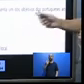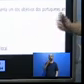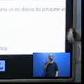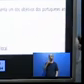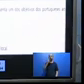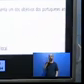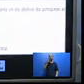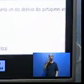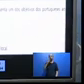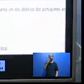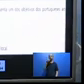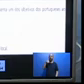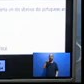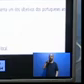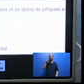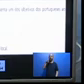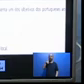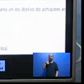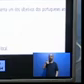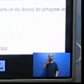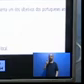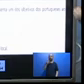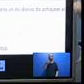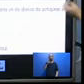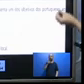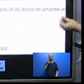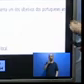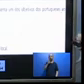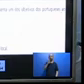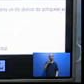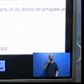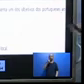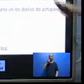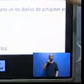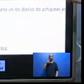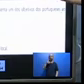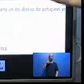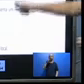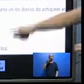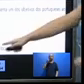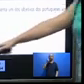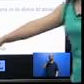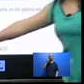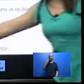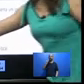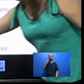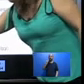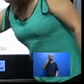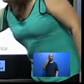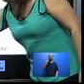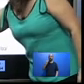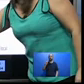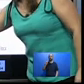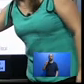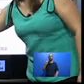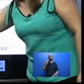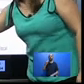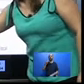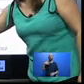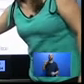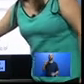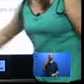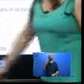foi esse cartógrafo que produziu esse mapa. Quando? De 1515